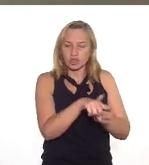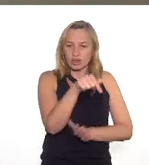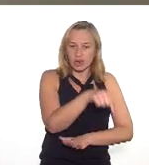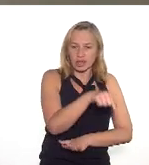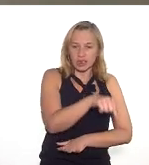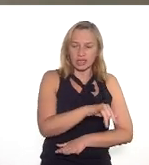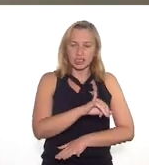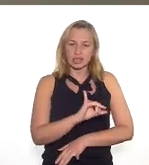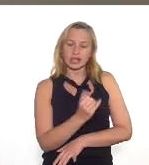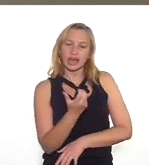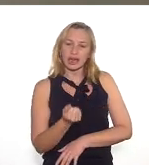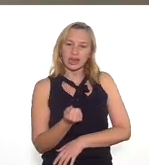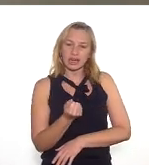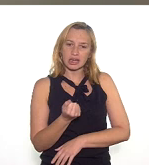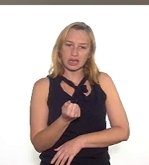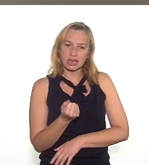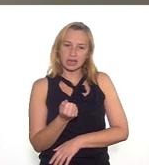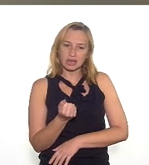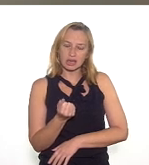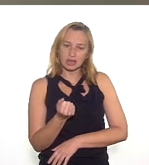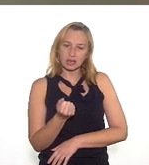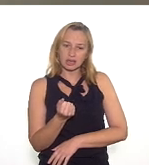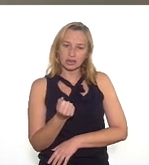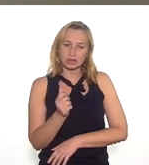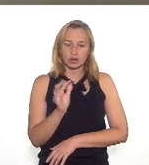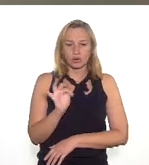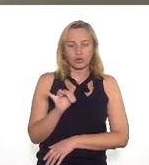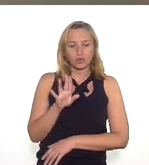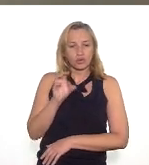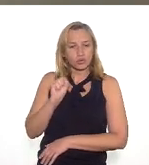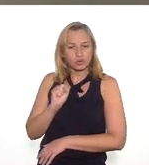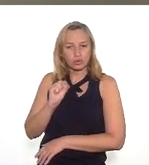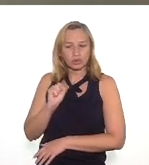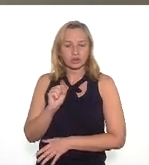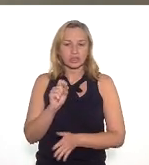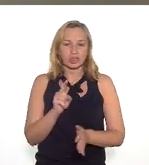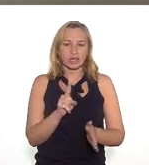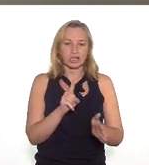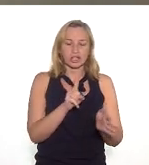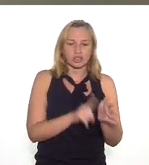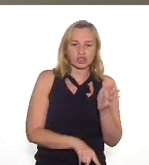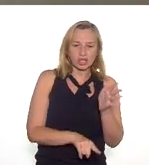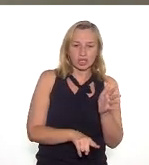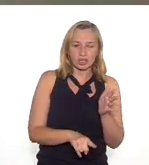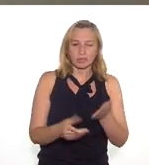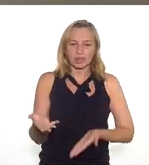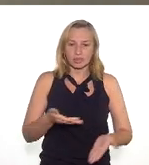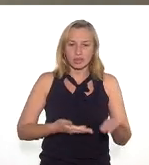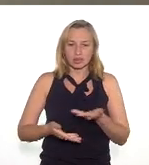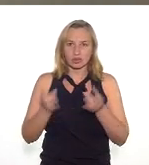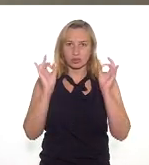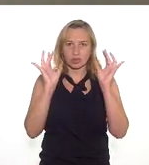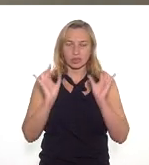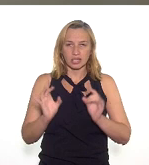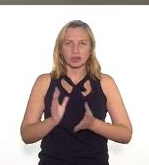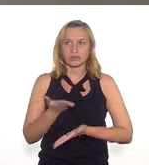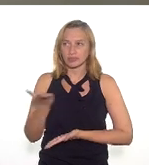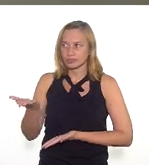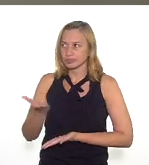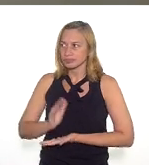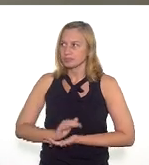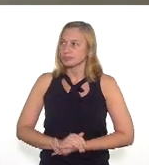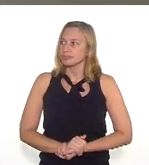Fundão, se ele é batido. Abatido das participações especiais. Por favor.